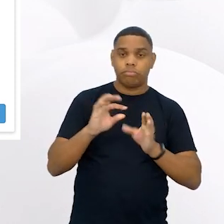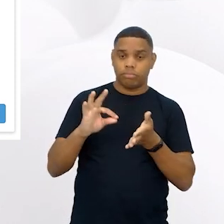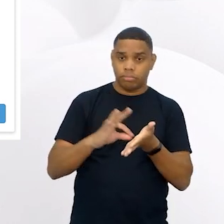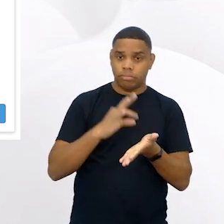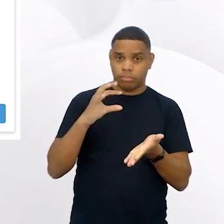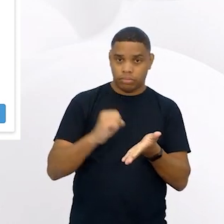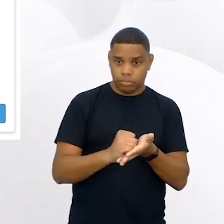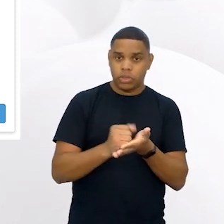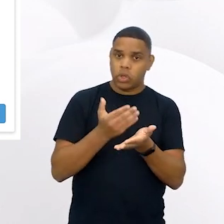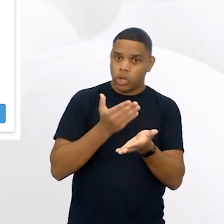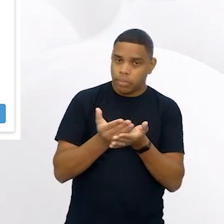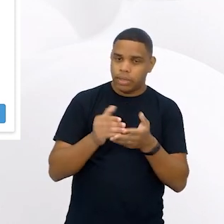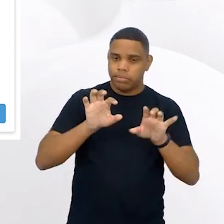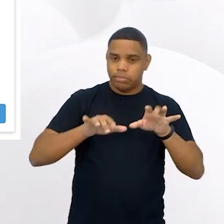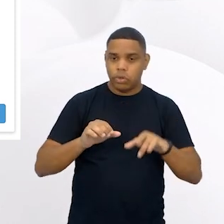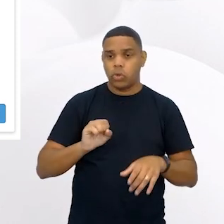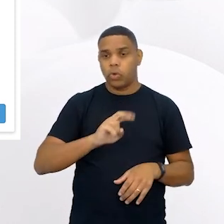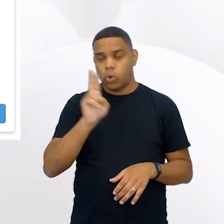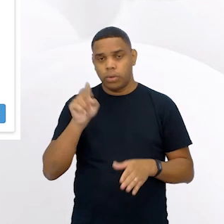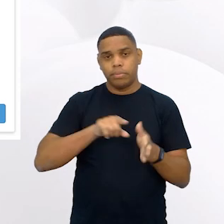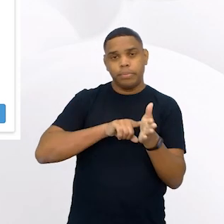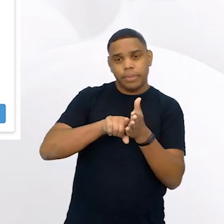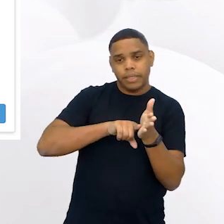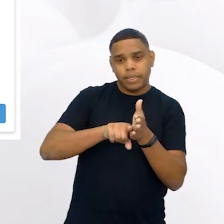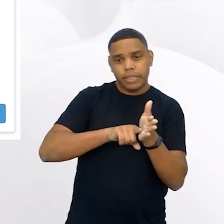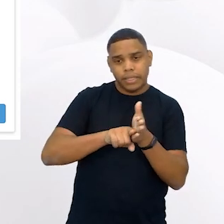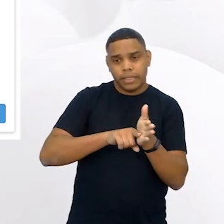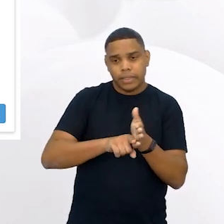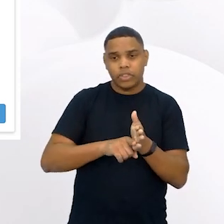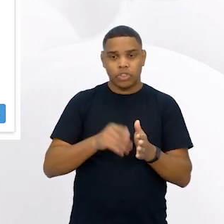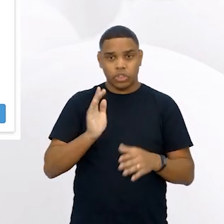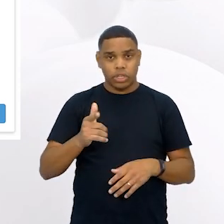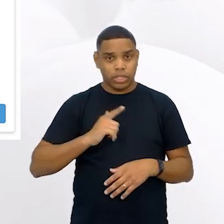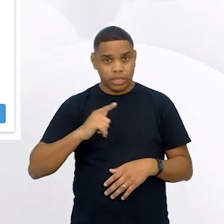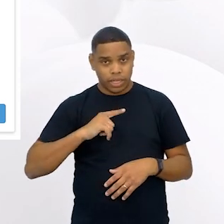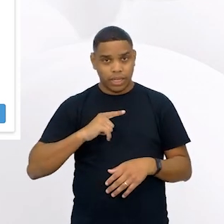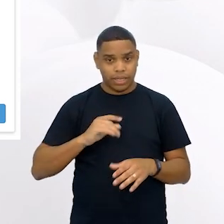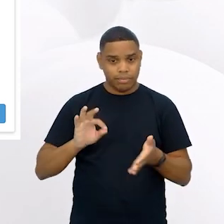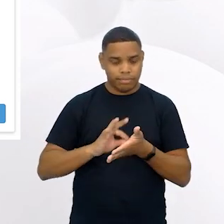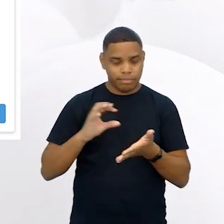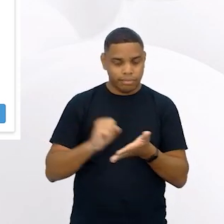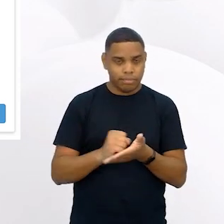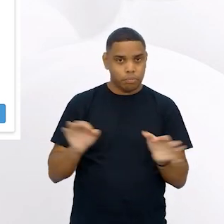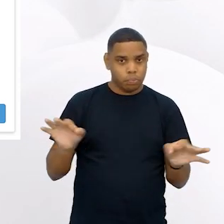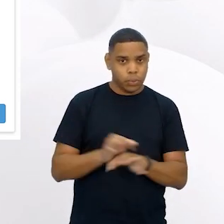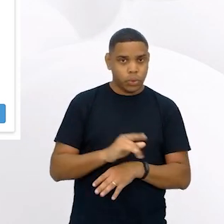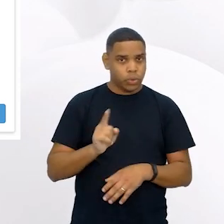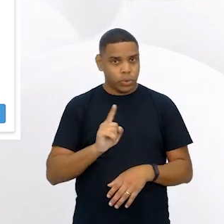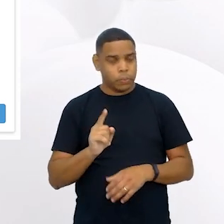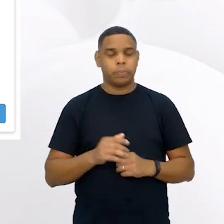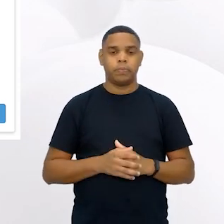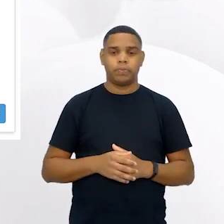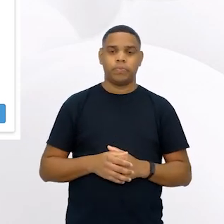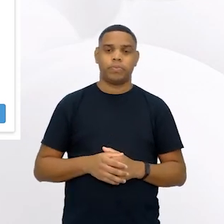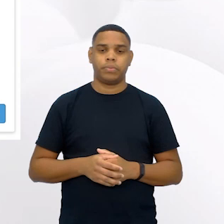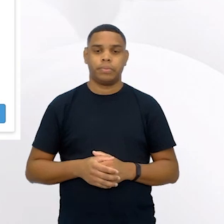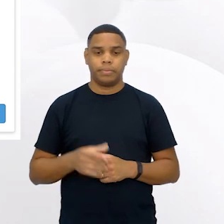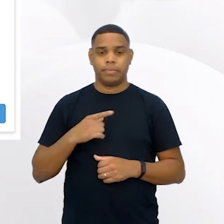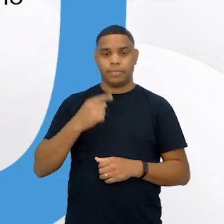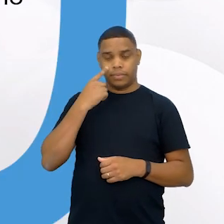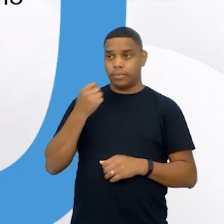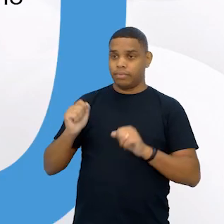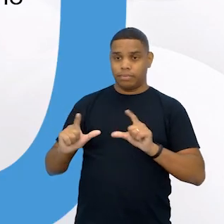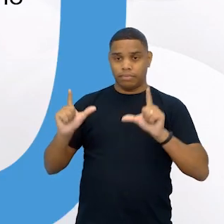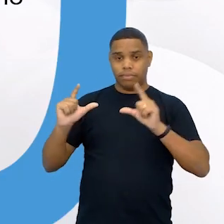inscrever para iniciar a inscrição ou pesquisar se já estiver inscrito. Os botões estão aí